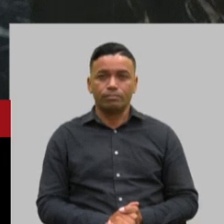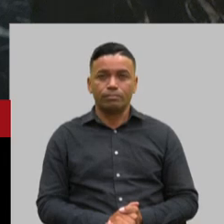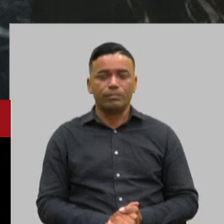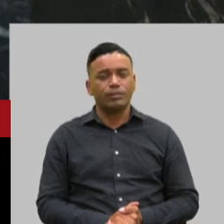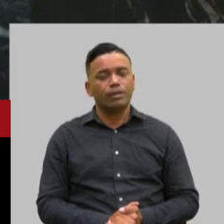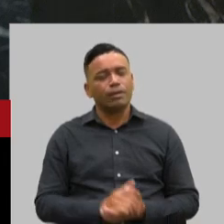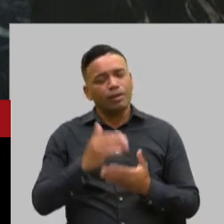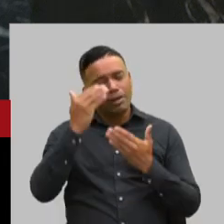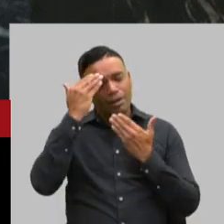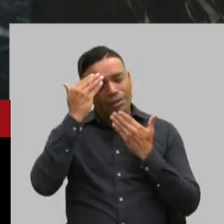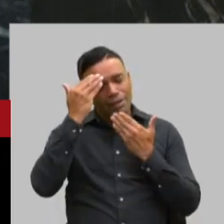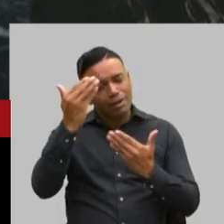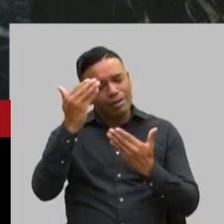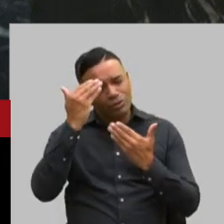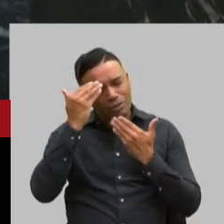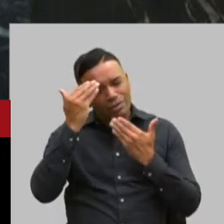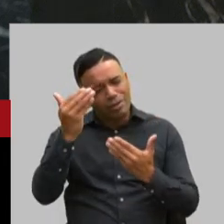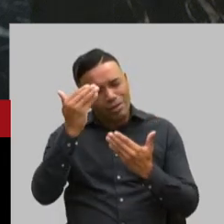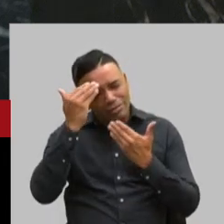gratidão, Minas Gerais,